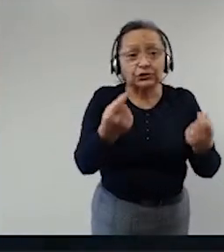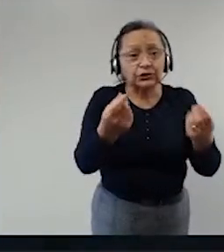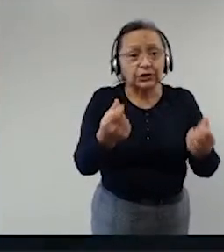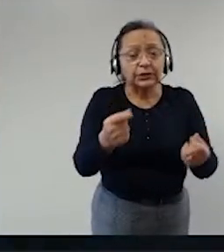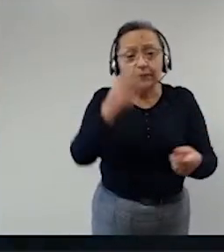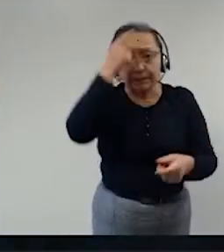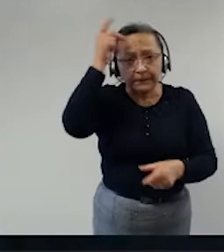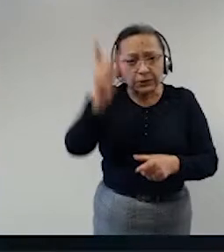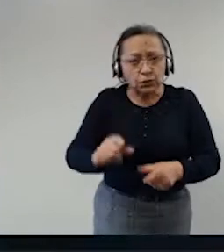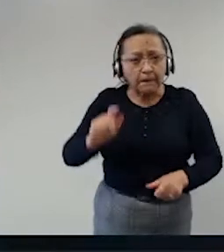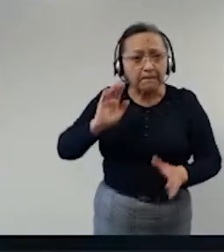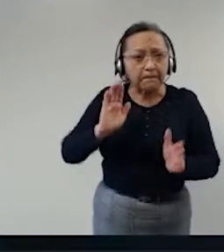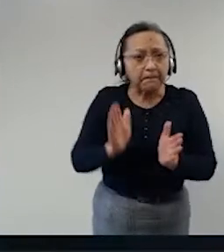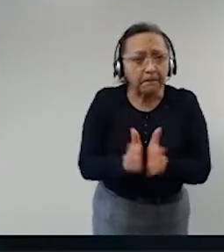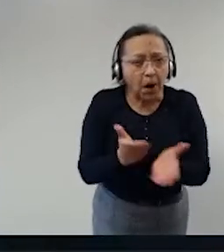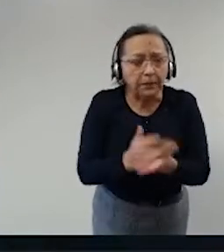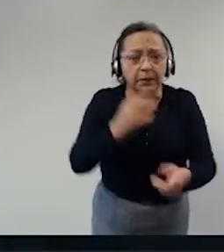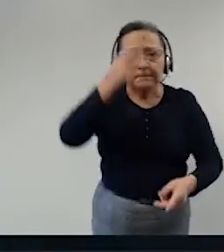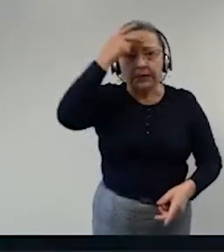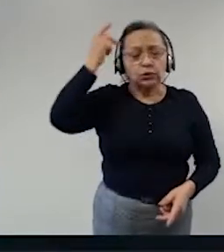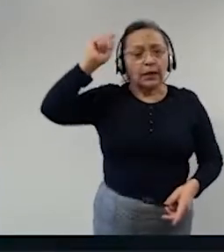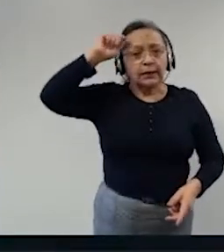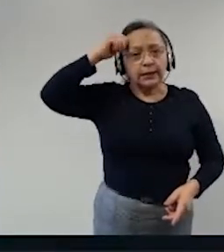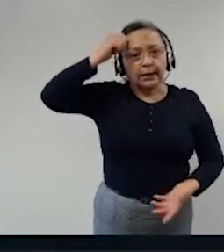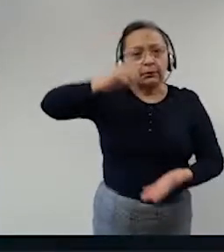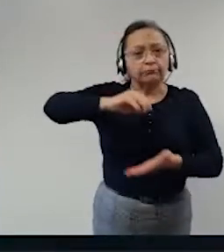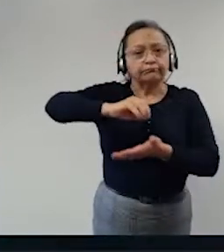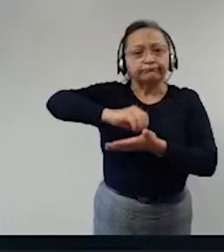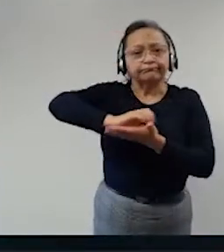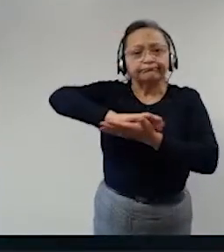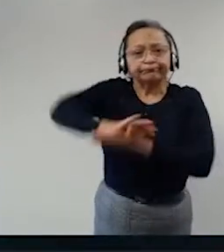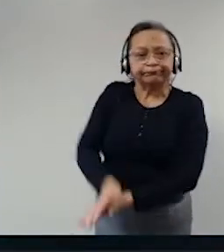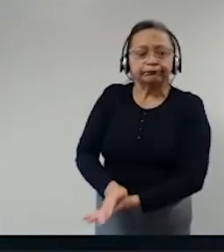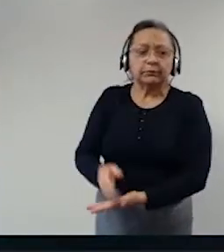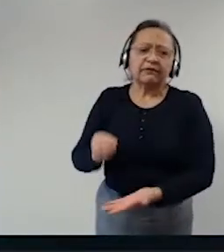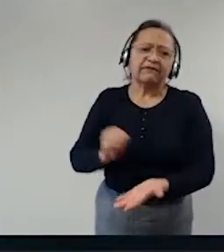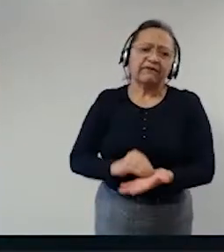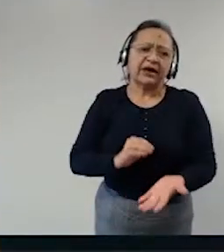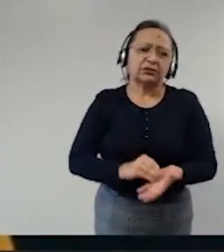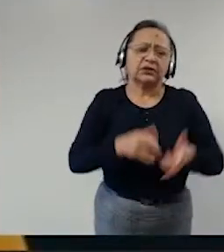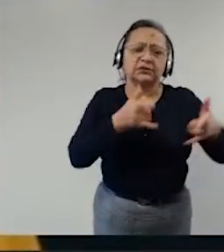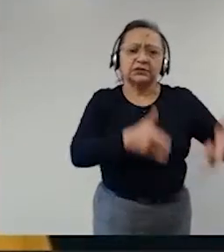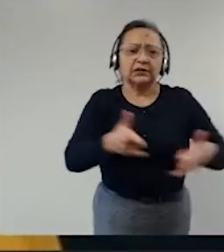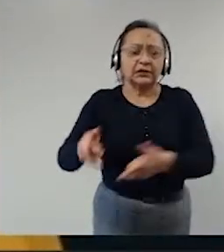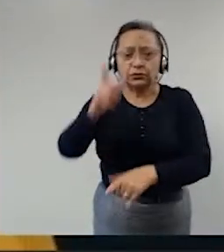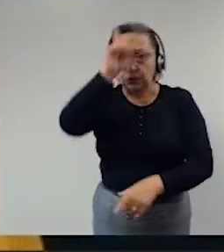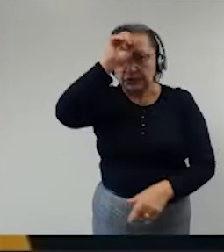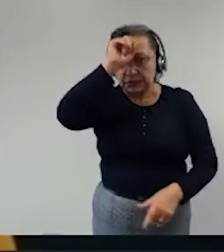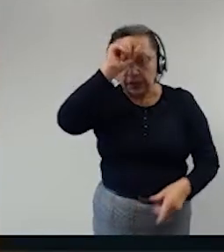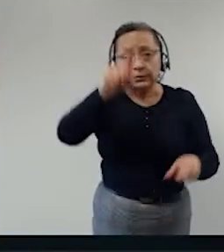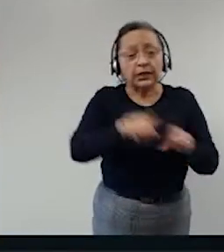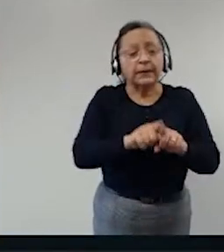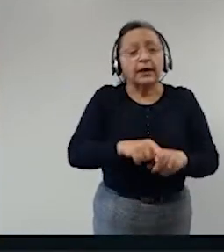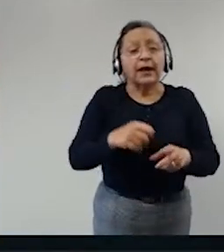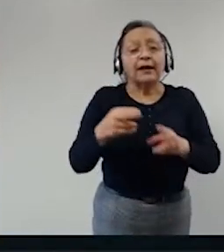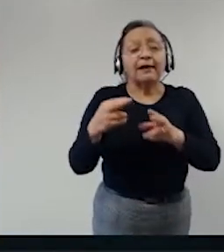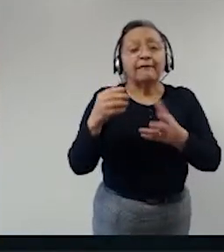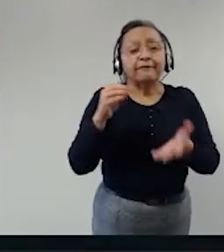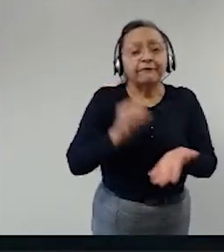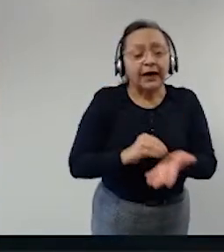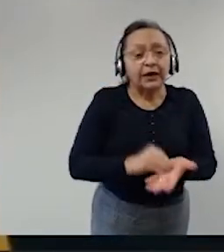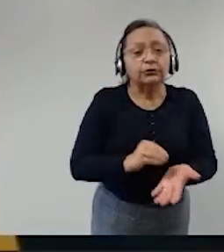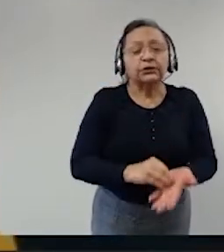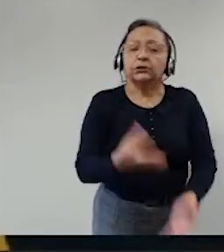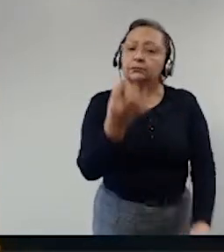negras, né? E a grande falta de leitos, a falta de respiradores e a responsabilidade, a responsabilização